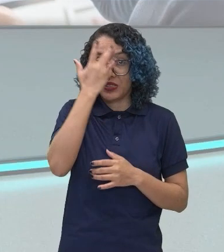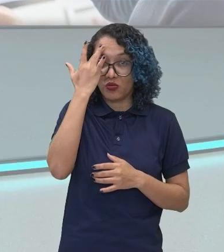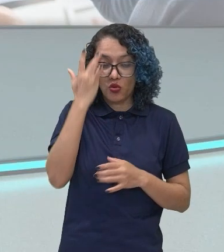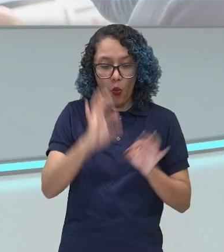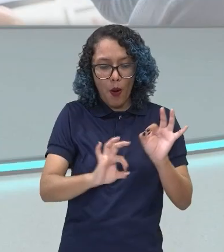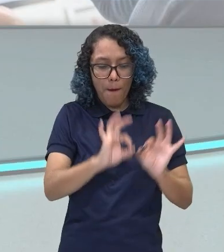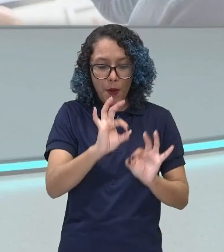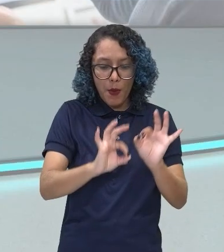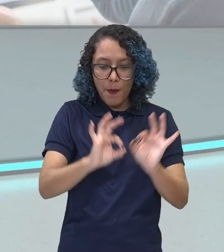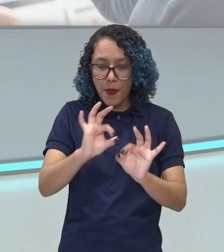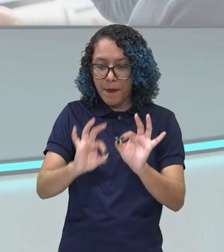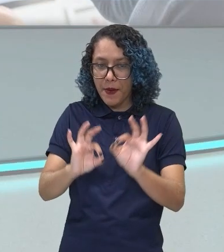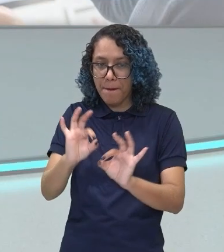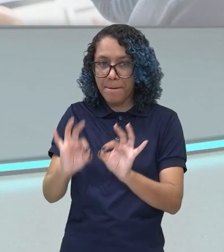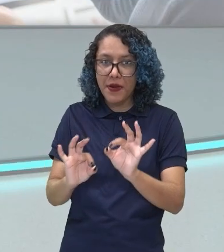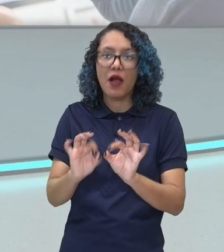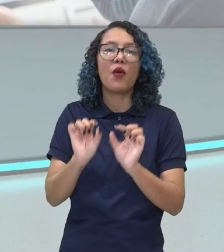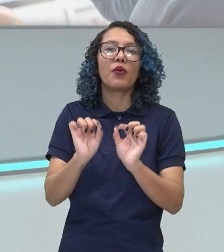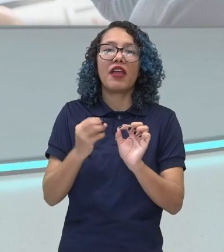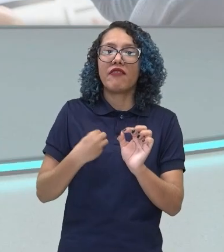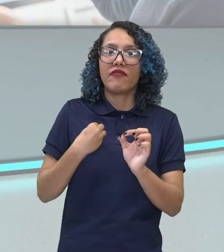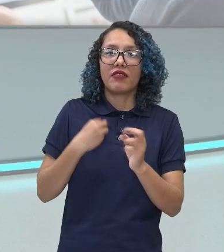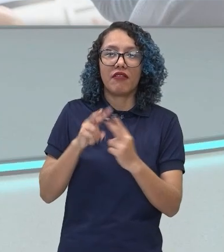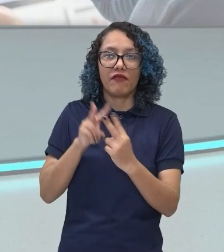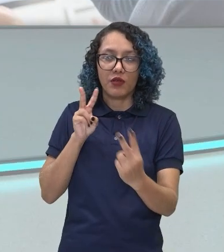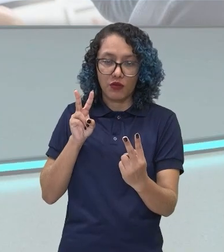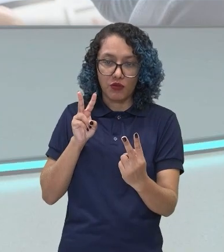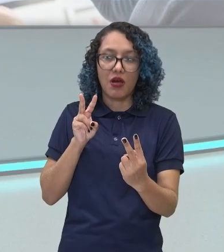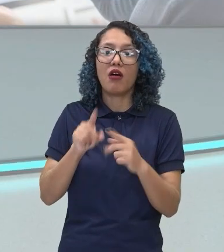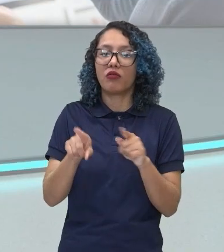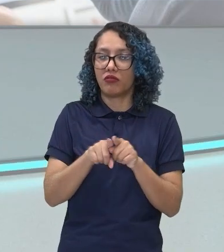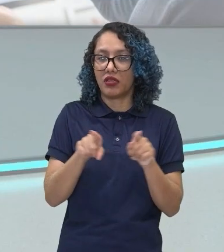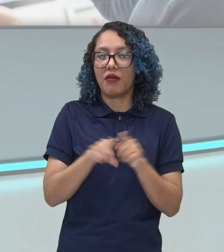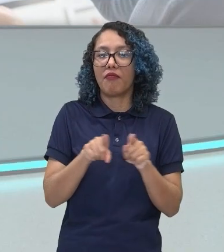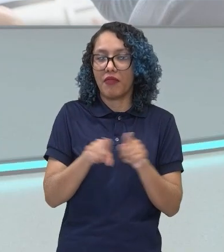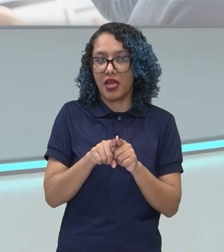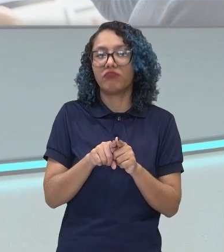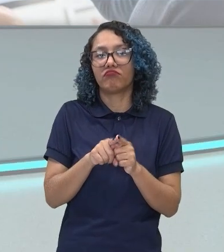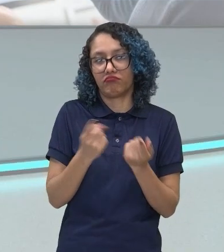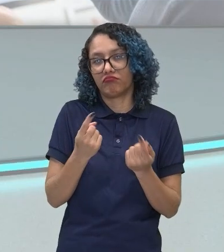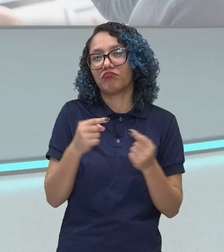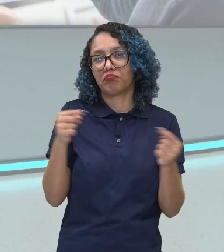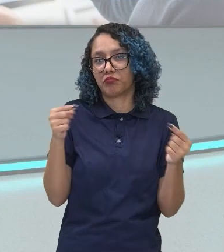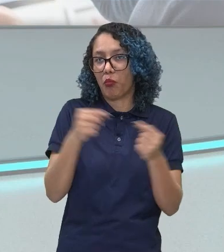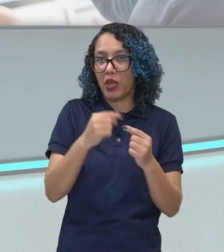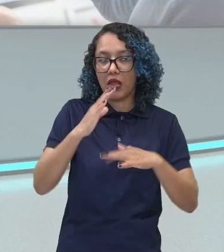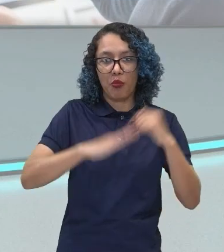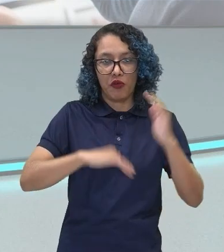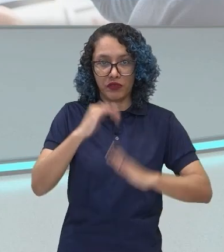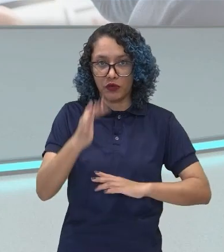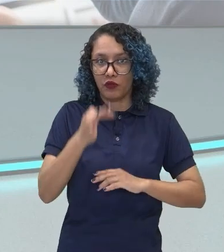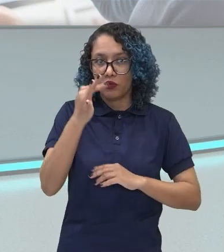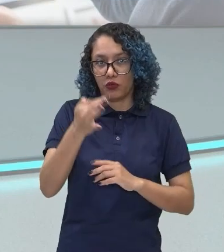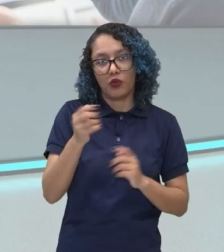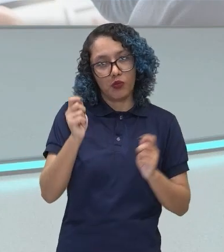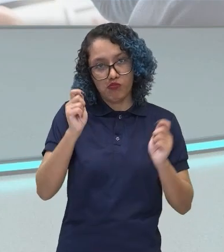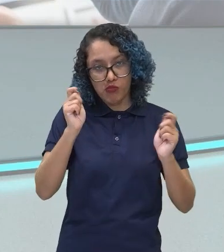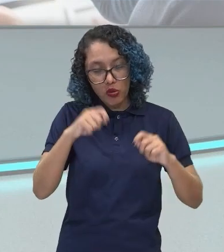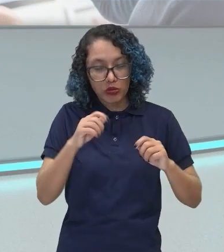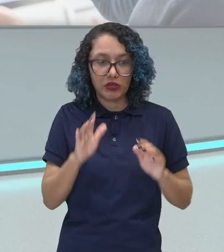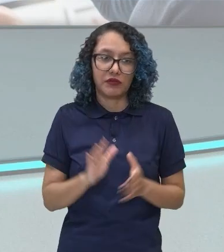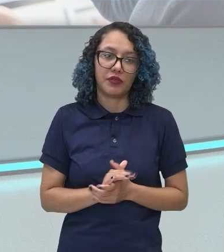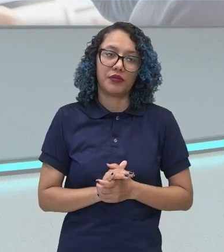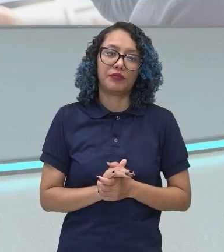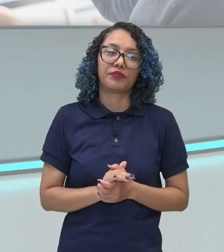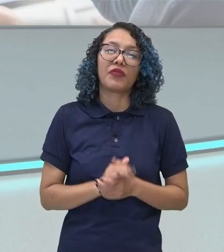então, realidade virtual. É uma também dessas profissões. Então, vamos dar uma olhadinha nessas profissões e vamos atrelar com o tema